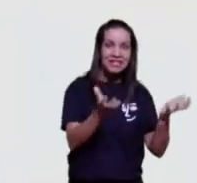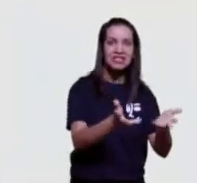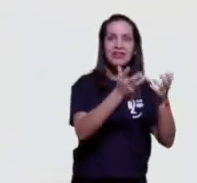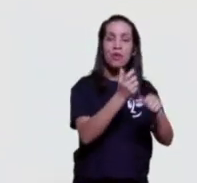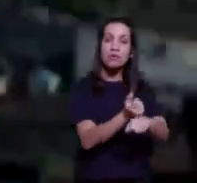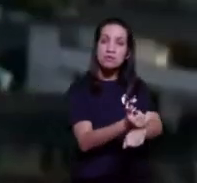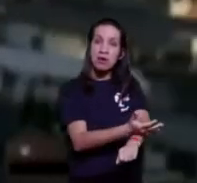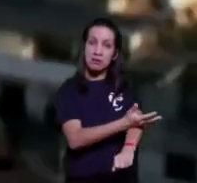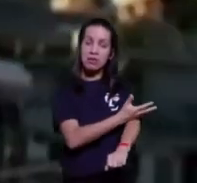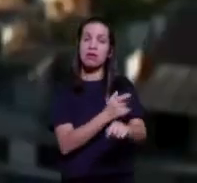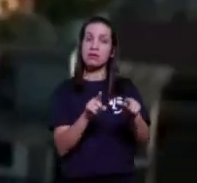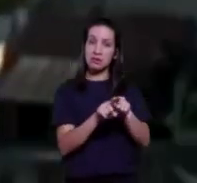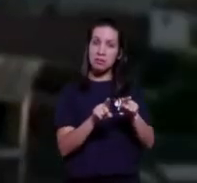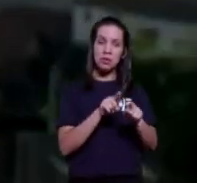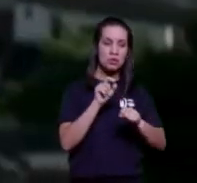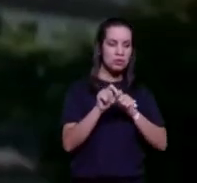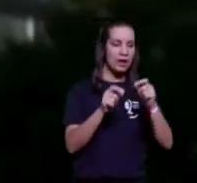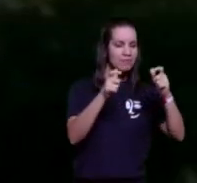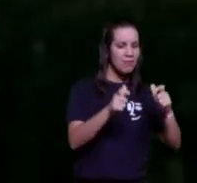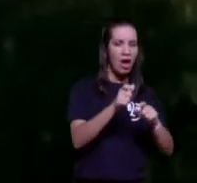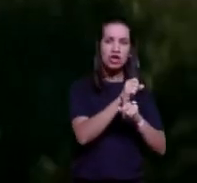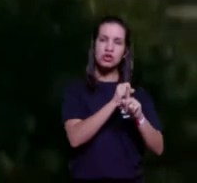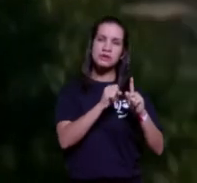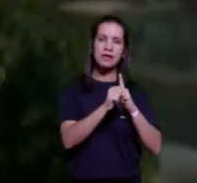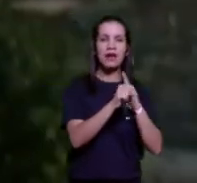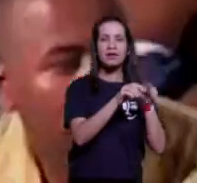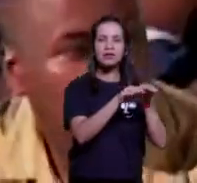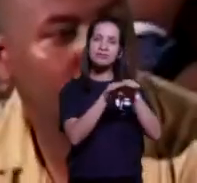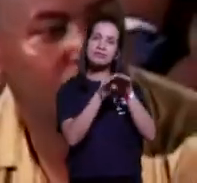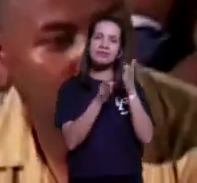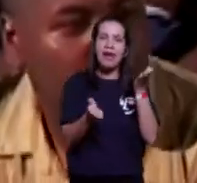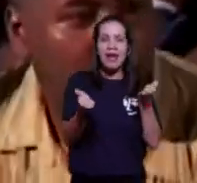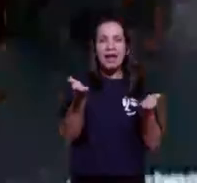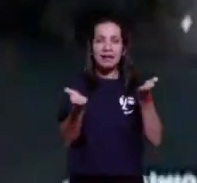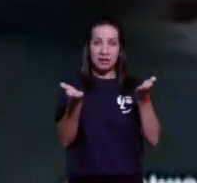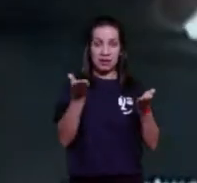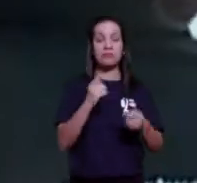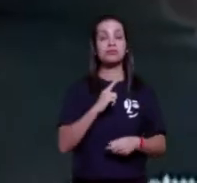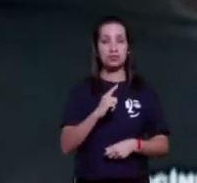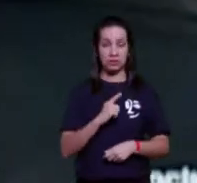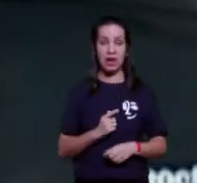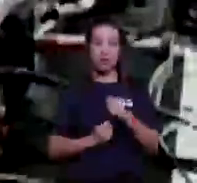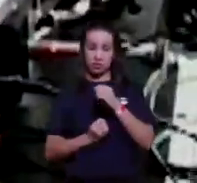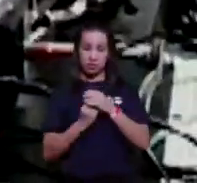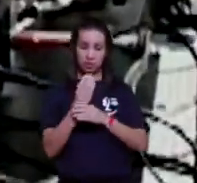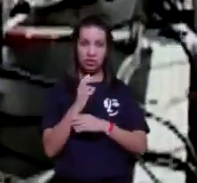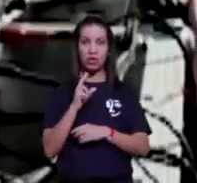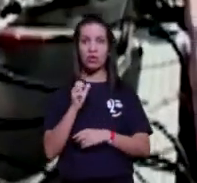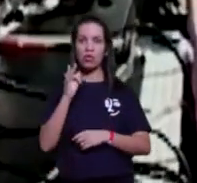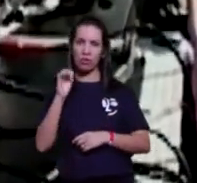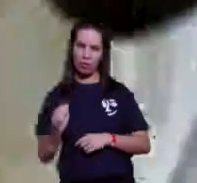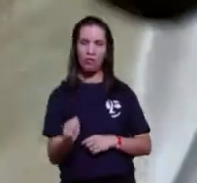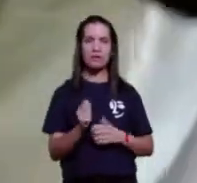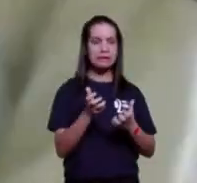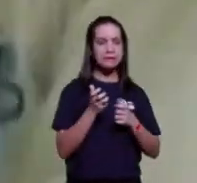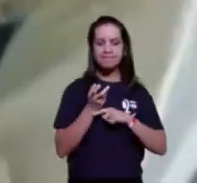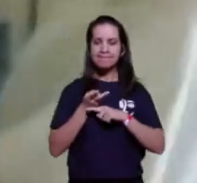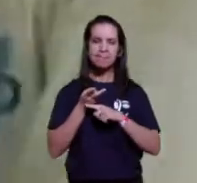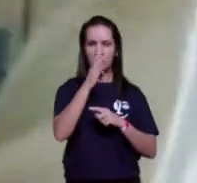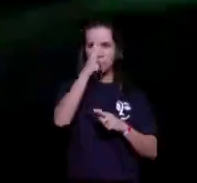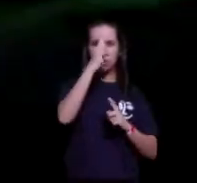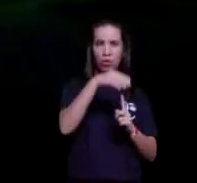inspiração para a consolidação de uma sociedade mais equilibrada. O surgimento da CUFA partiu dessa busca, da crença no protagonismo